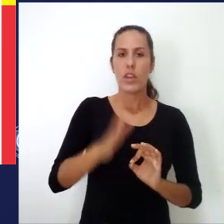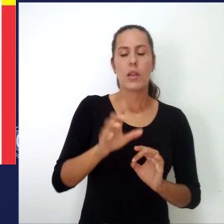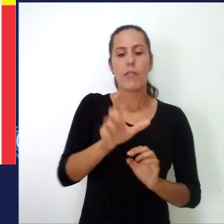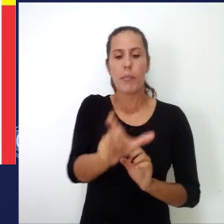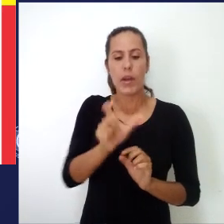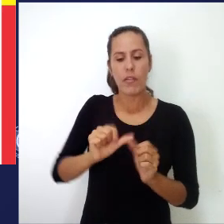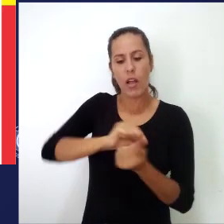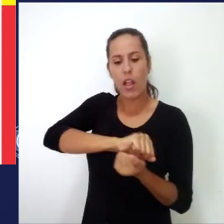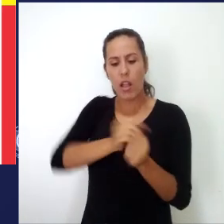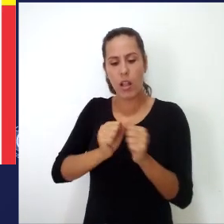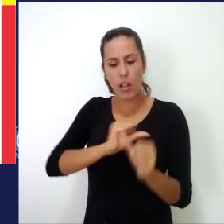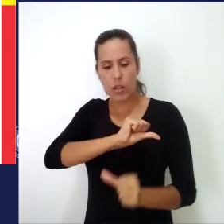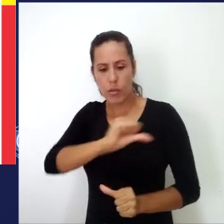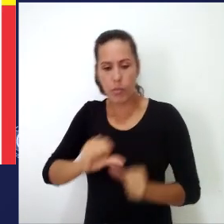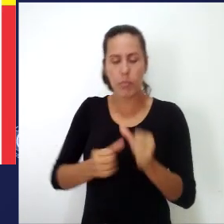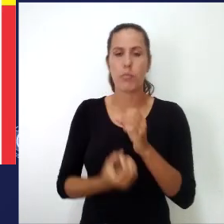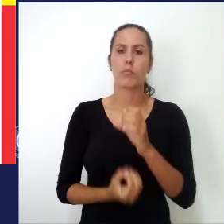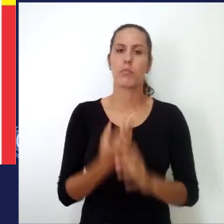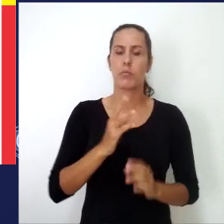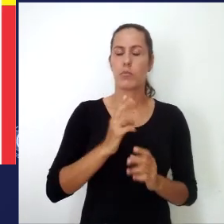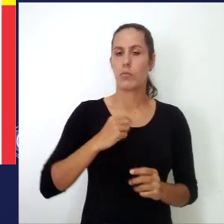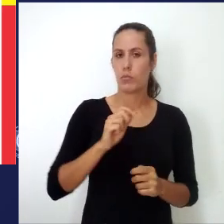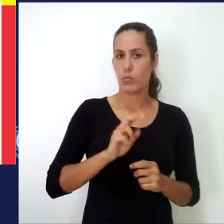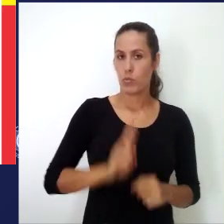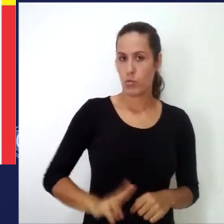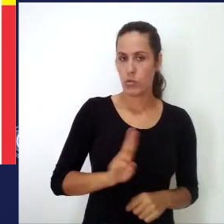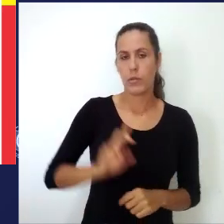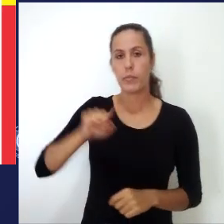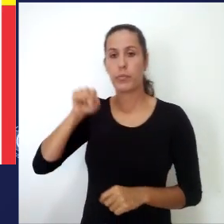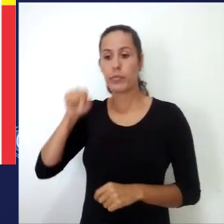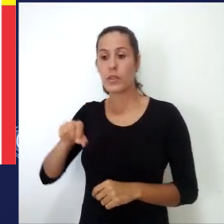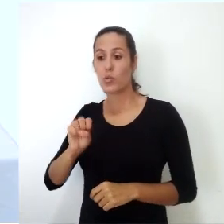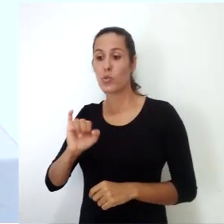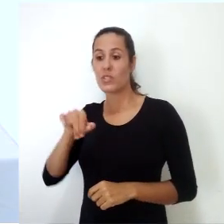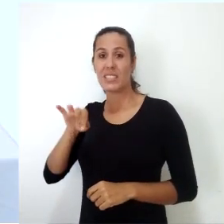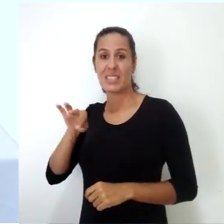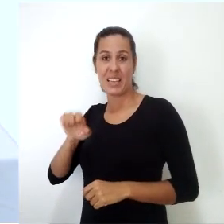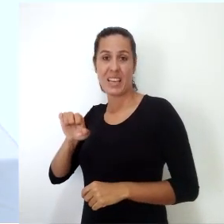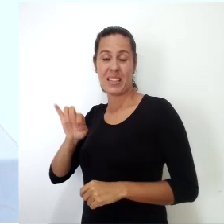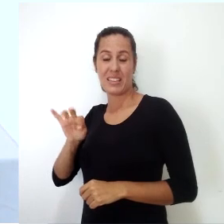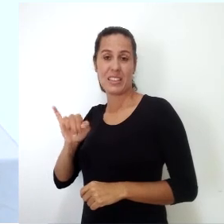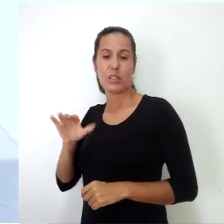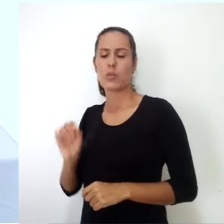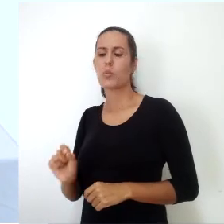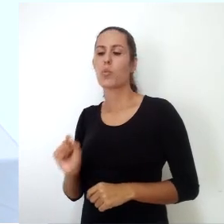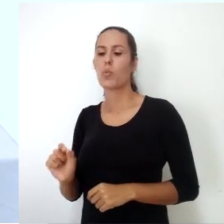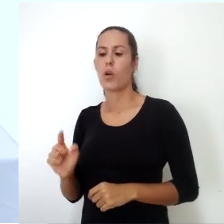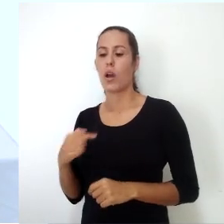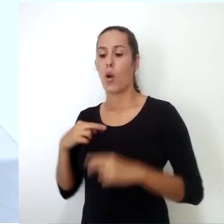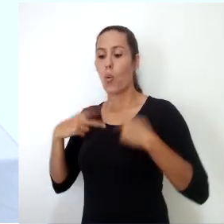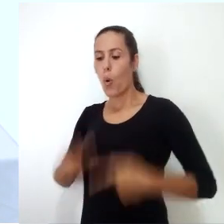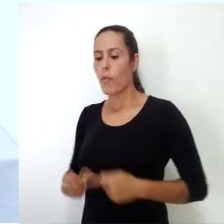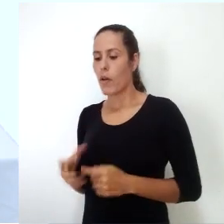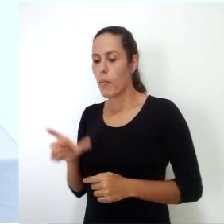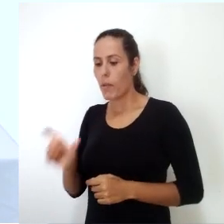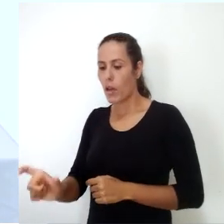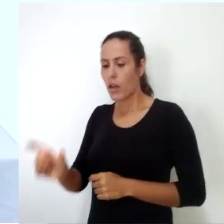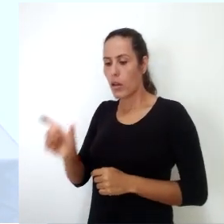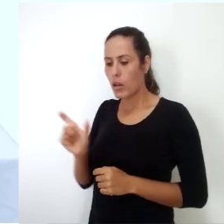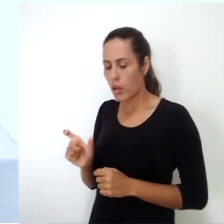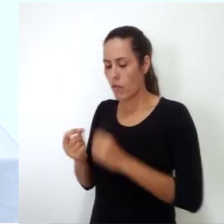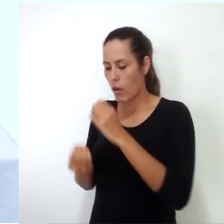na realidade, eles vão ser produzidos pelo homem. E falando de materiais, a gente fala